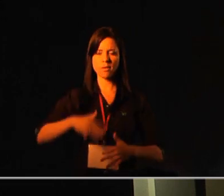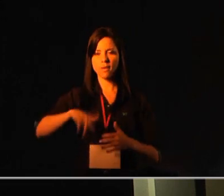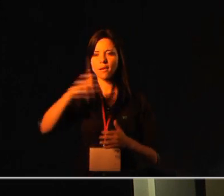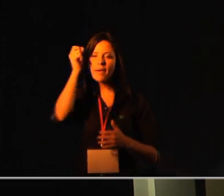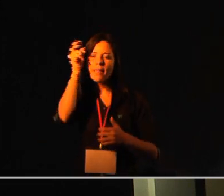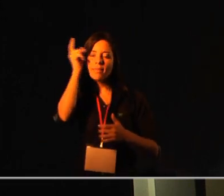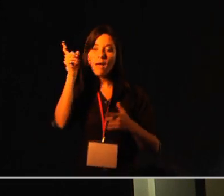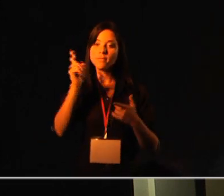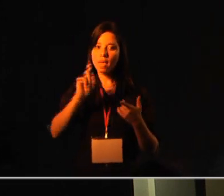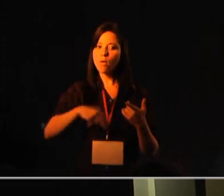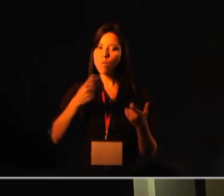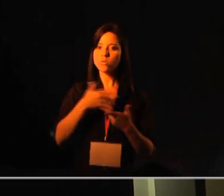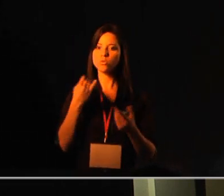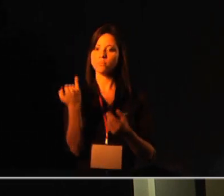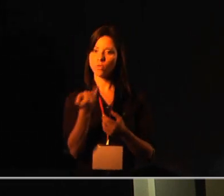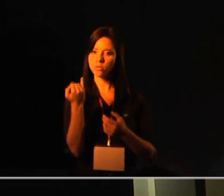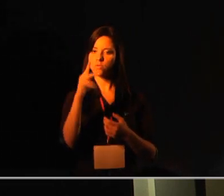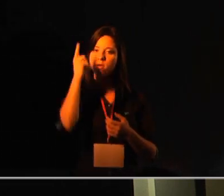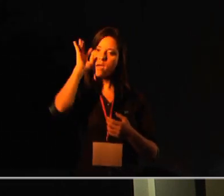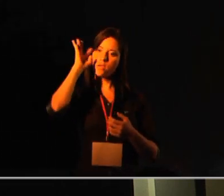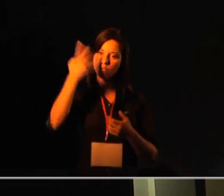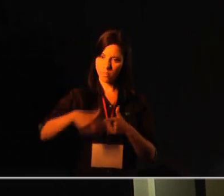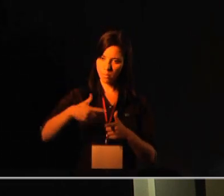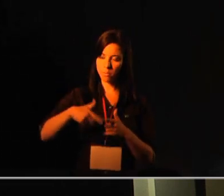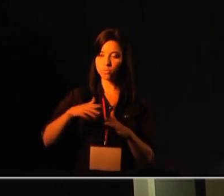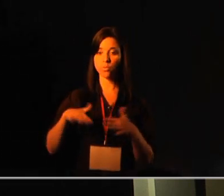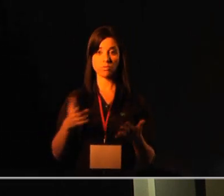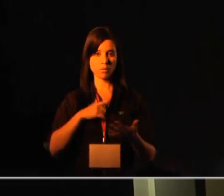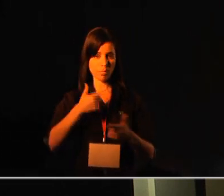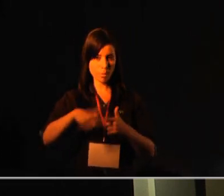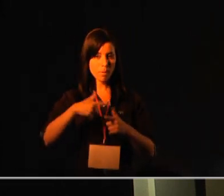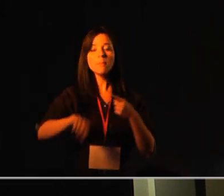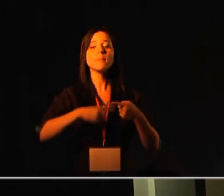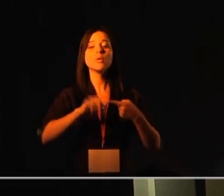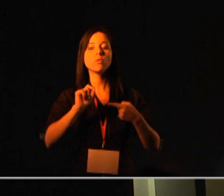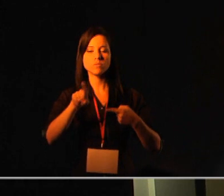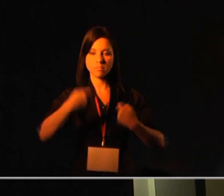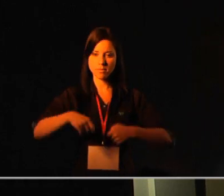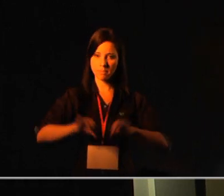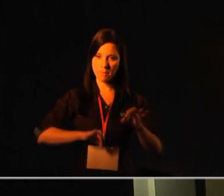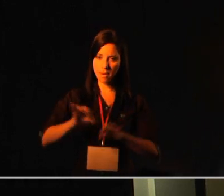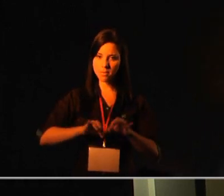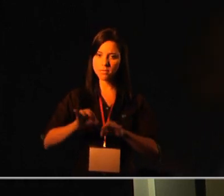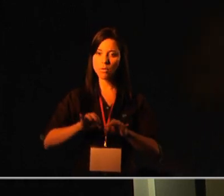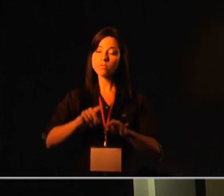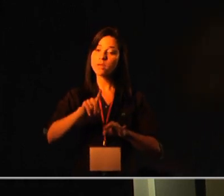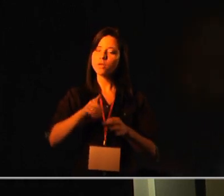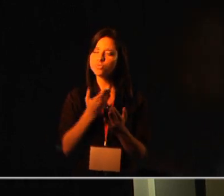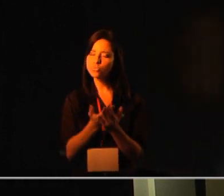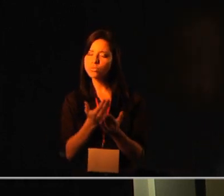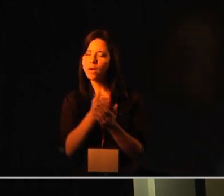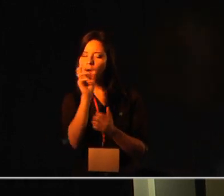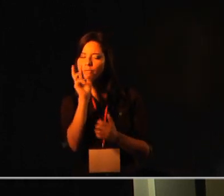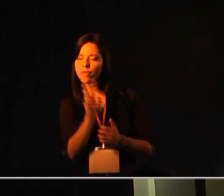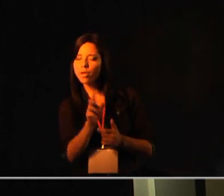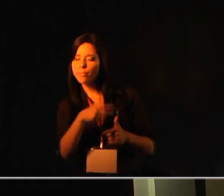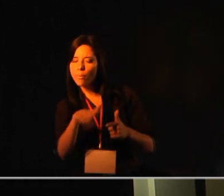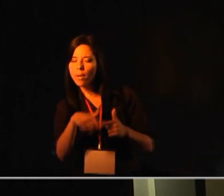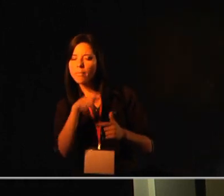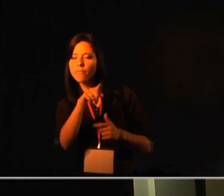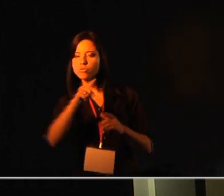ferramenta para resolver problemas. Se depara com um problema, a primeira parte é preparação. É você estudar o problema, se aprofundar,